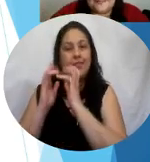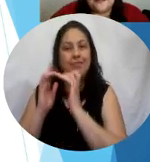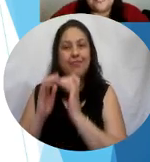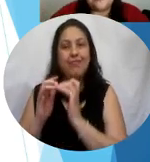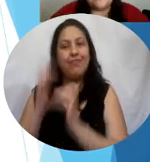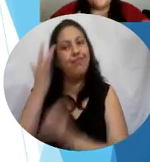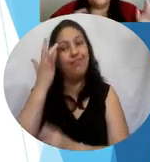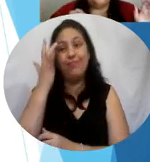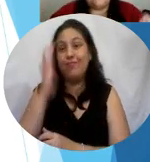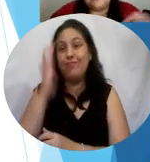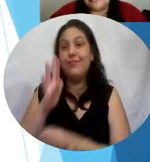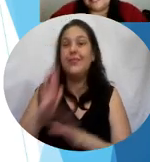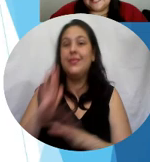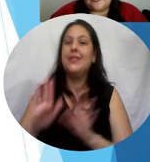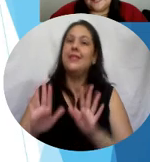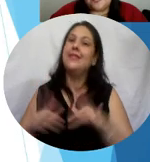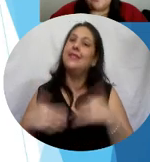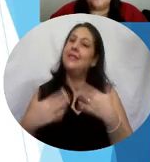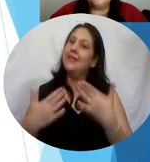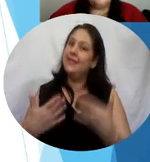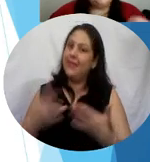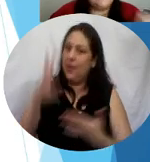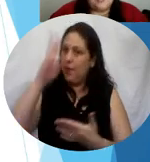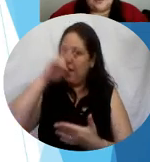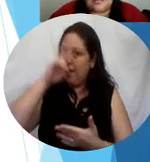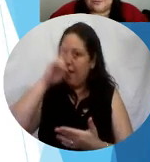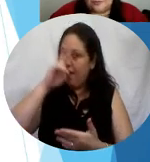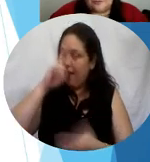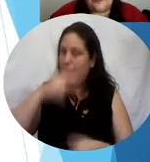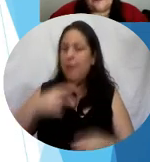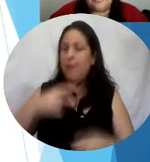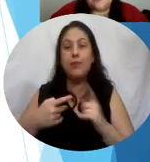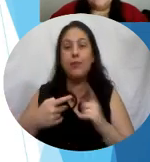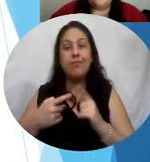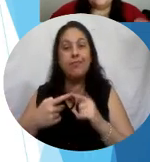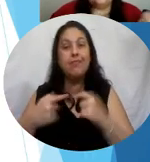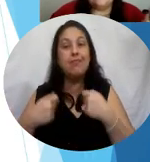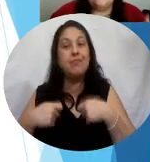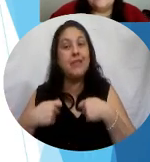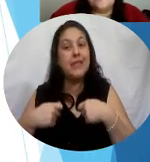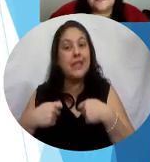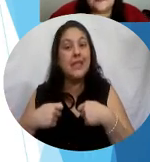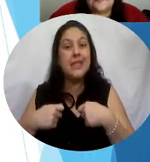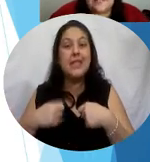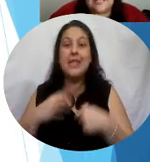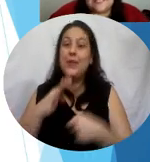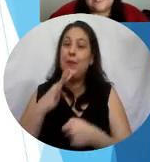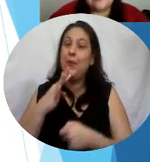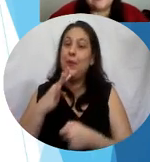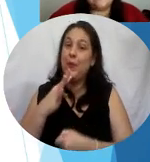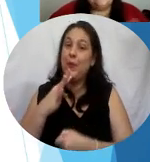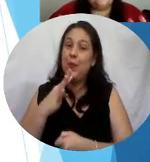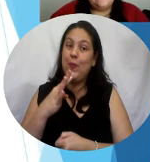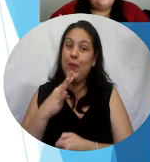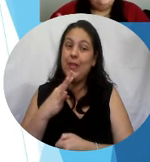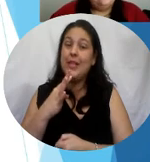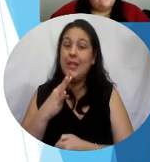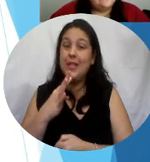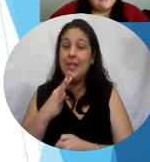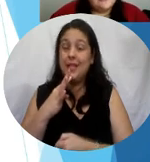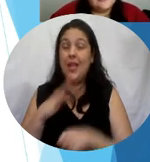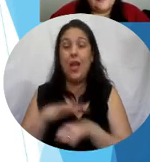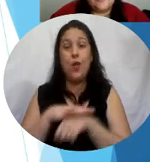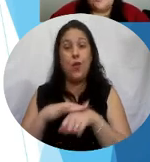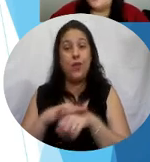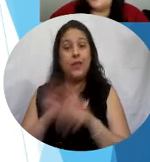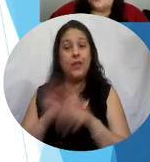para o primeiro item. Conheça essa pessoa, tenha contato com a sua família, saiba das suas preferências e dê